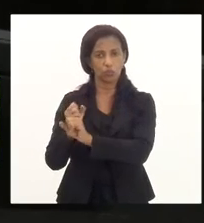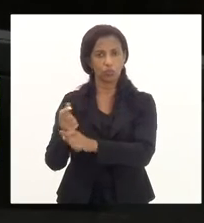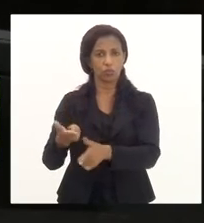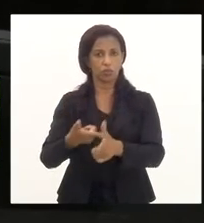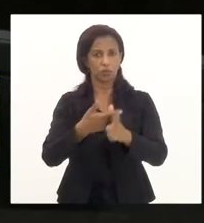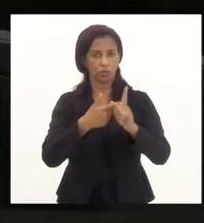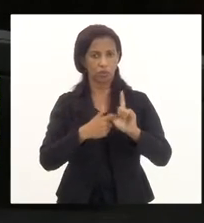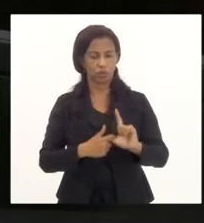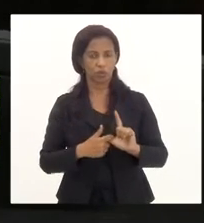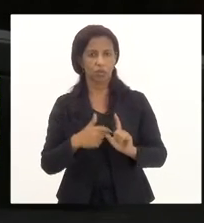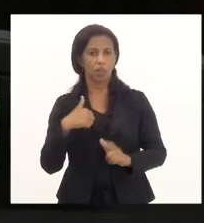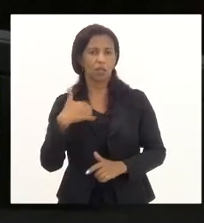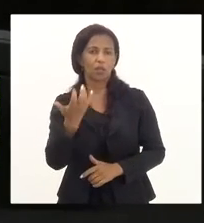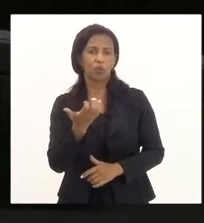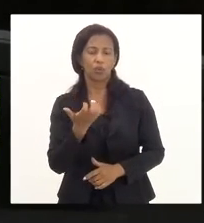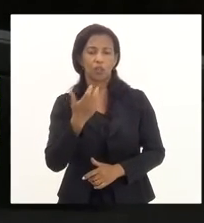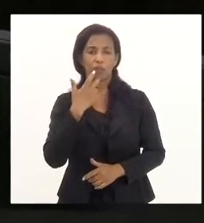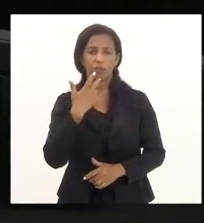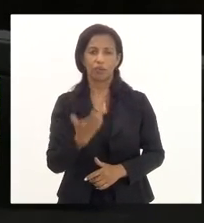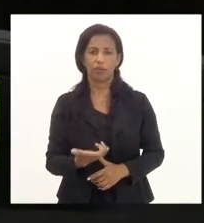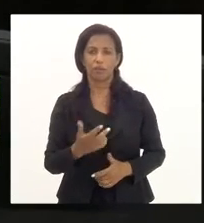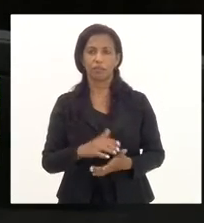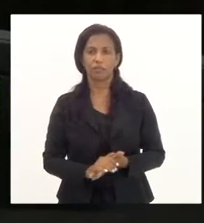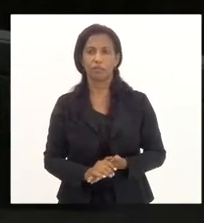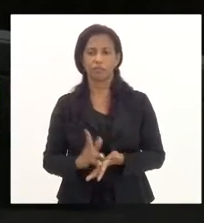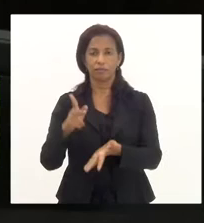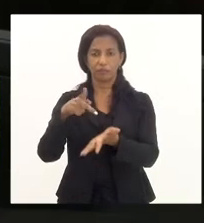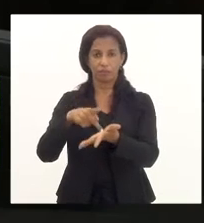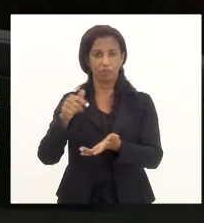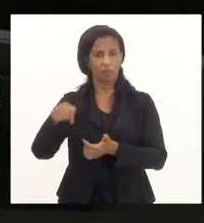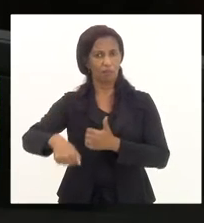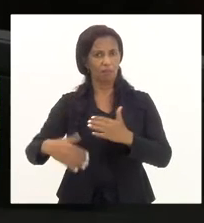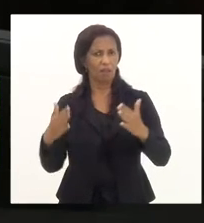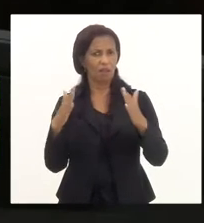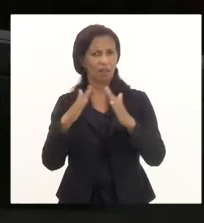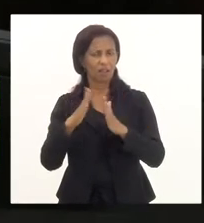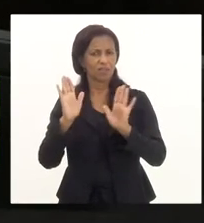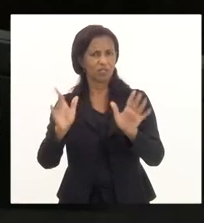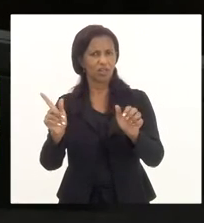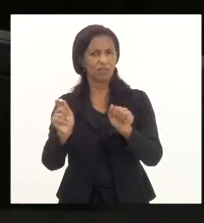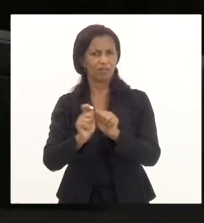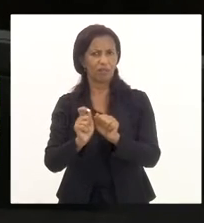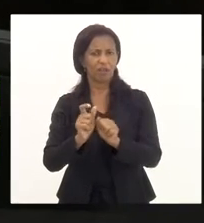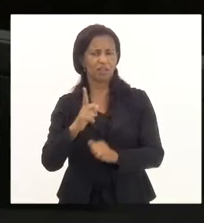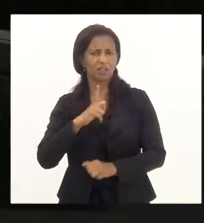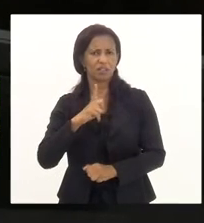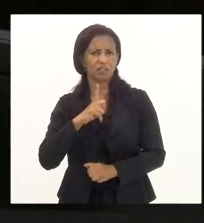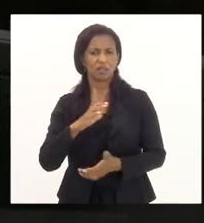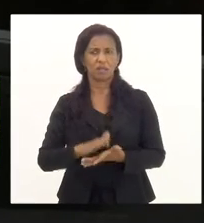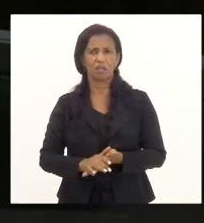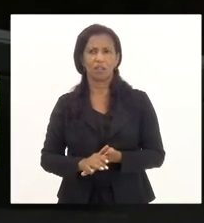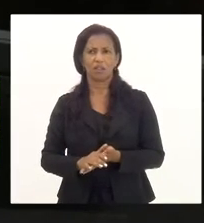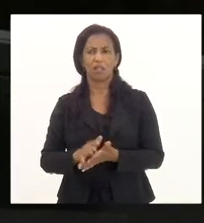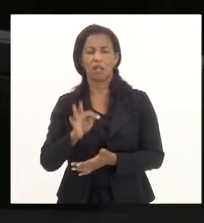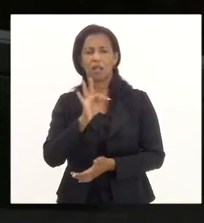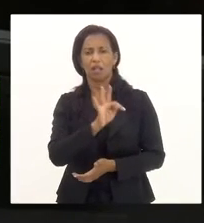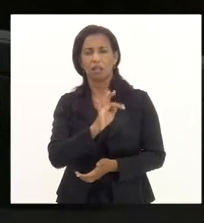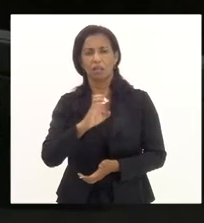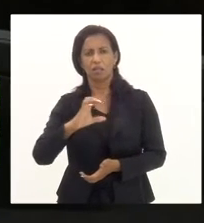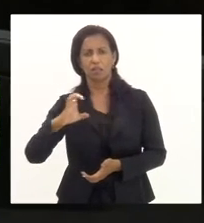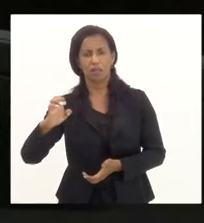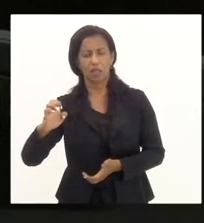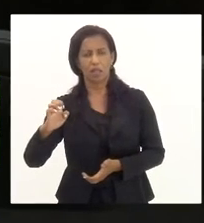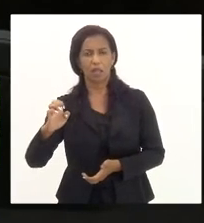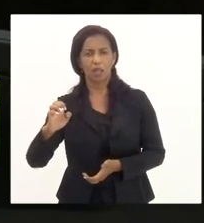dívida eu queria dizer que na realidade é essa casa já faz né ela tem através do Tribunal de